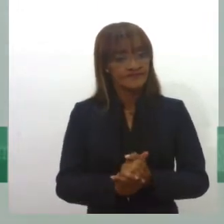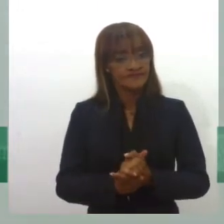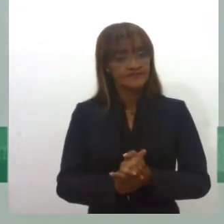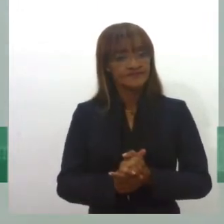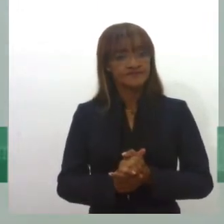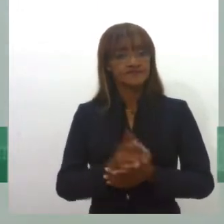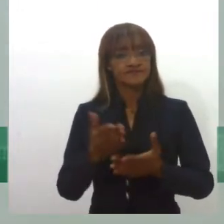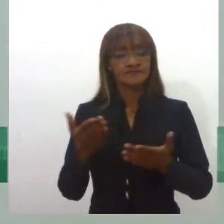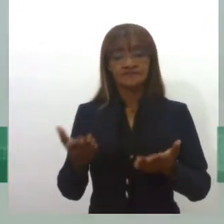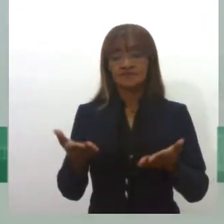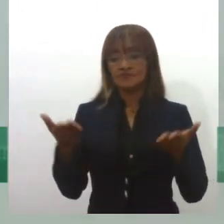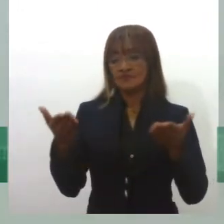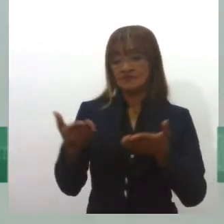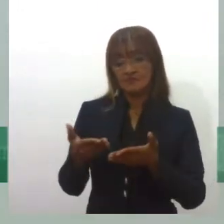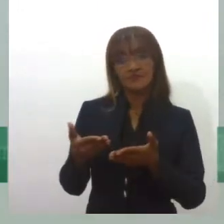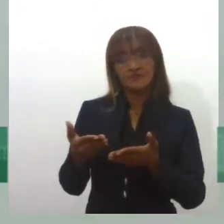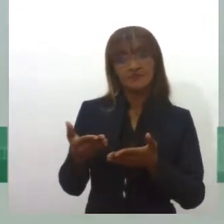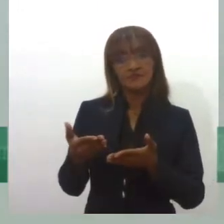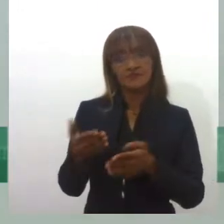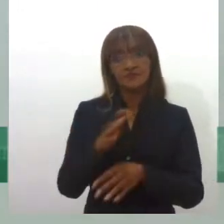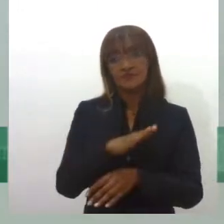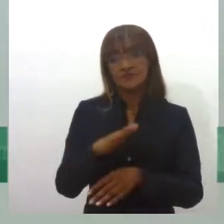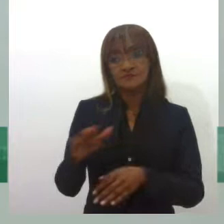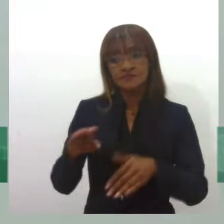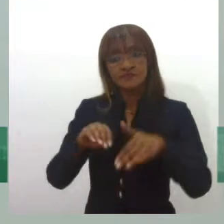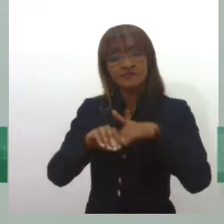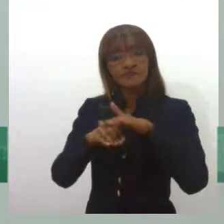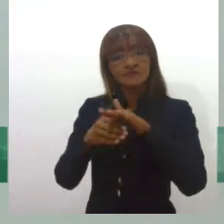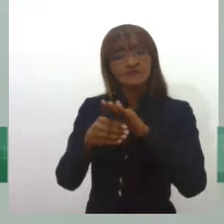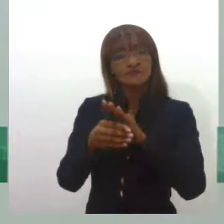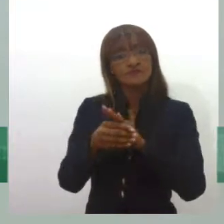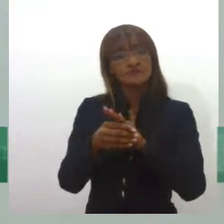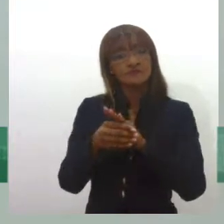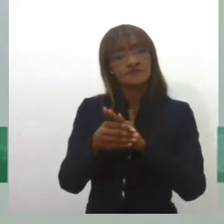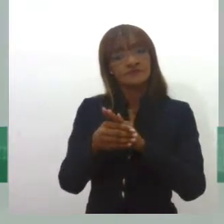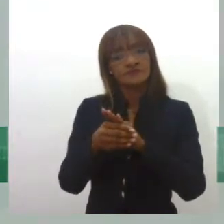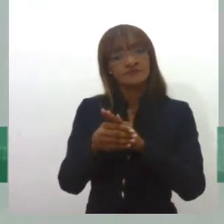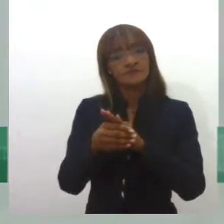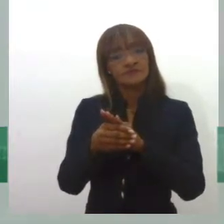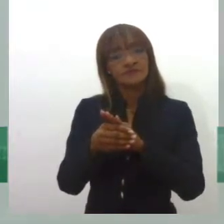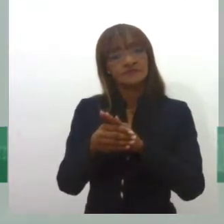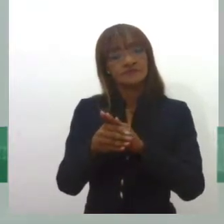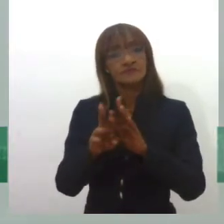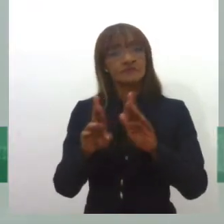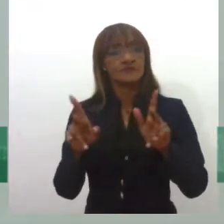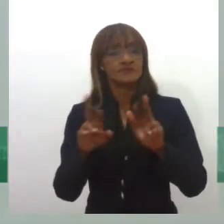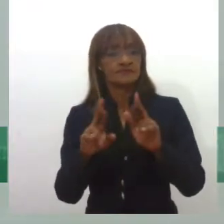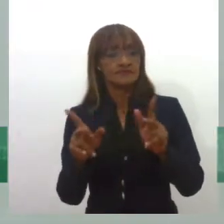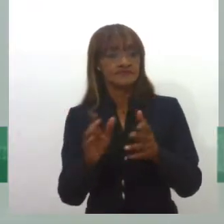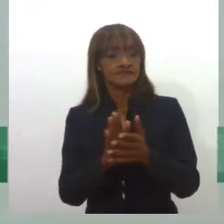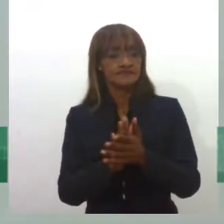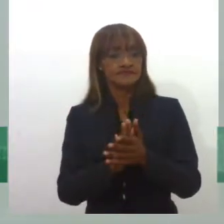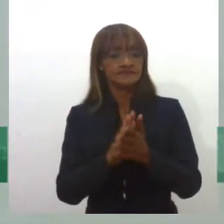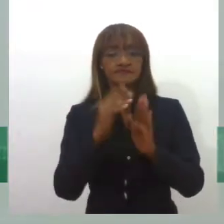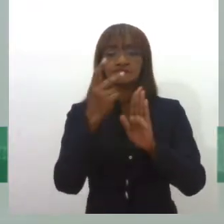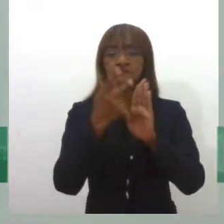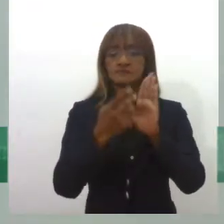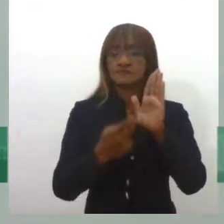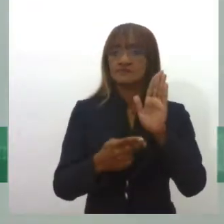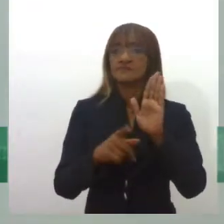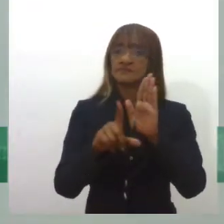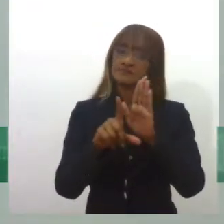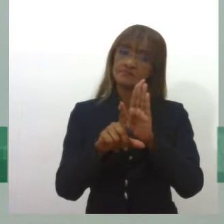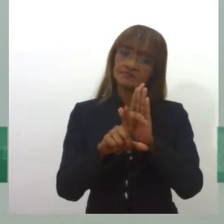acostumou a fazer algo de maneira diferente. E aqui o projeto de lei procura colocar na